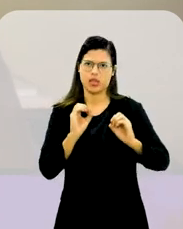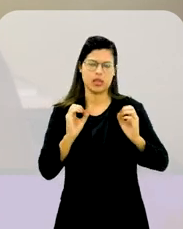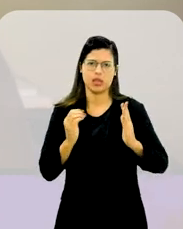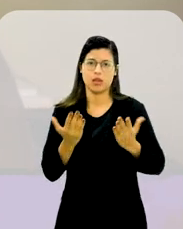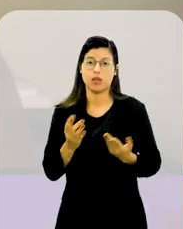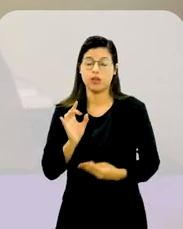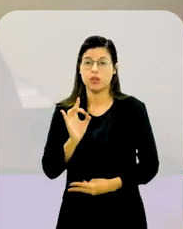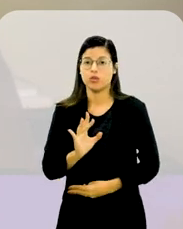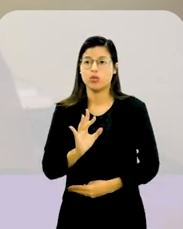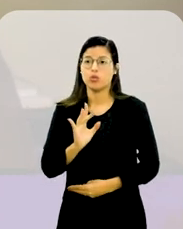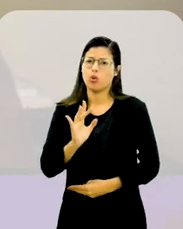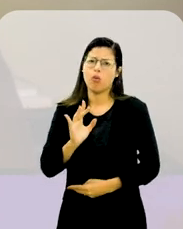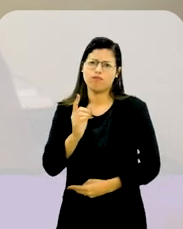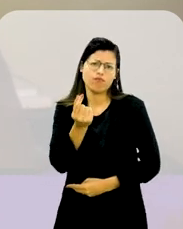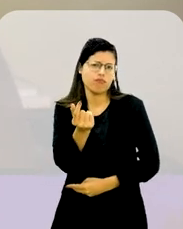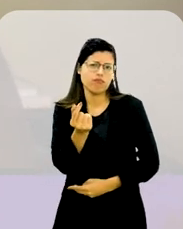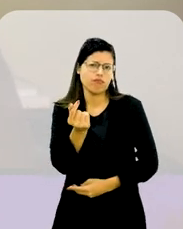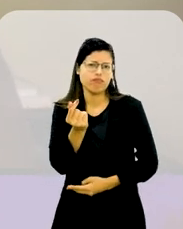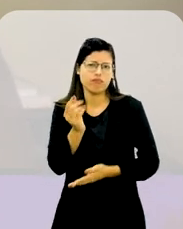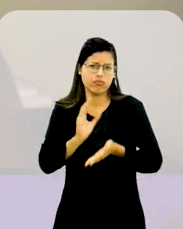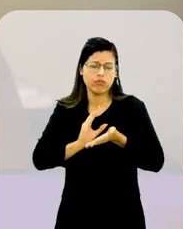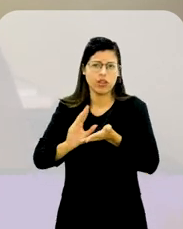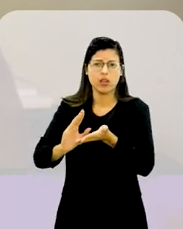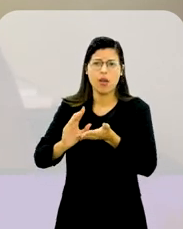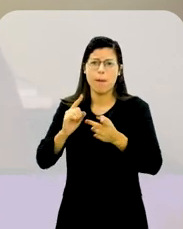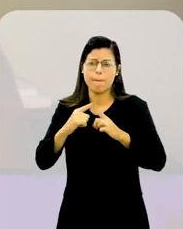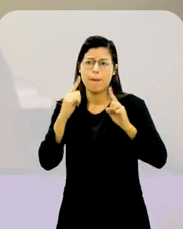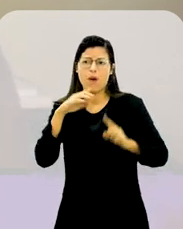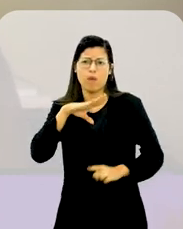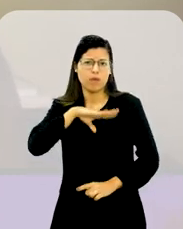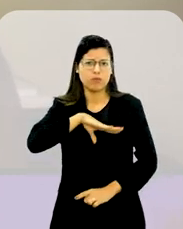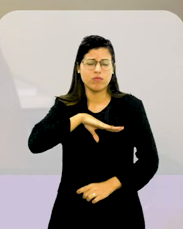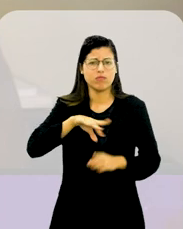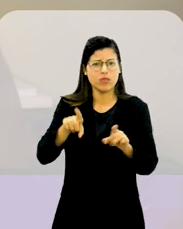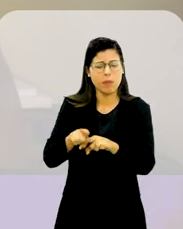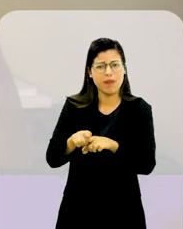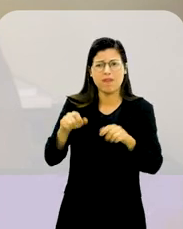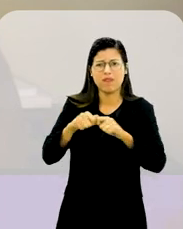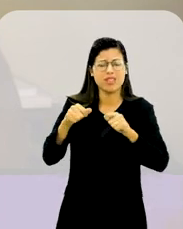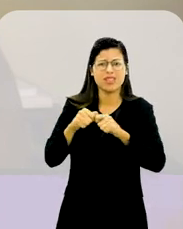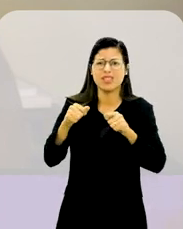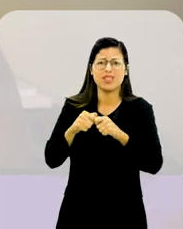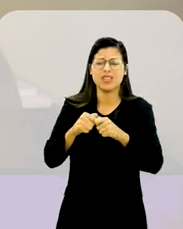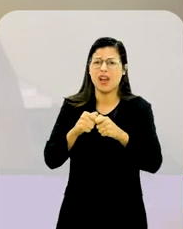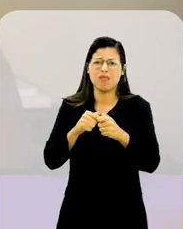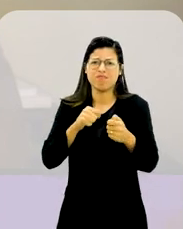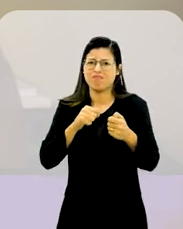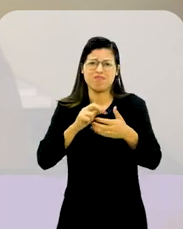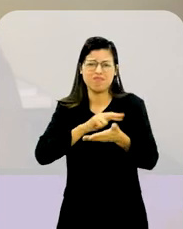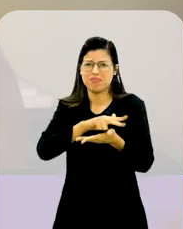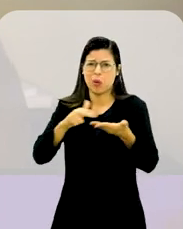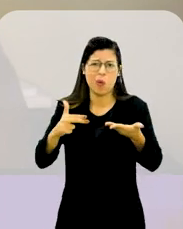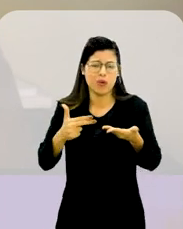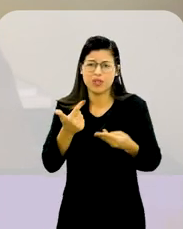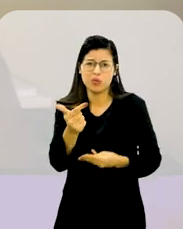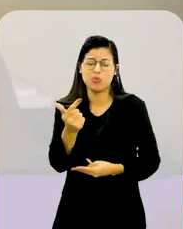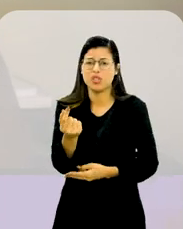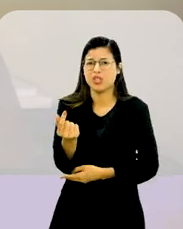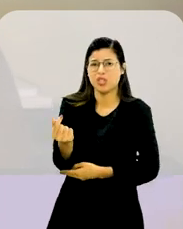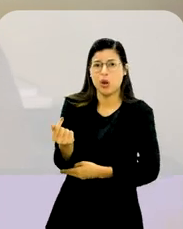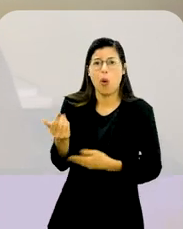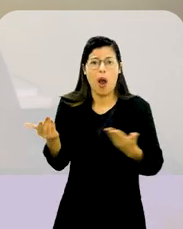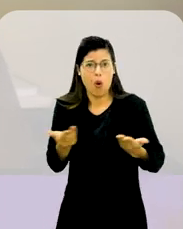não vi absolutamente nada apenas a questão é claro financeira mas o Vasco também fazia loucuras sem ter dinheiro agora